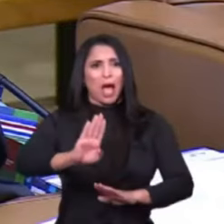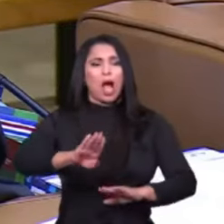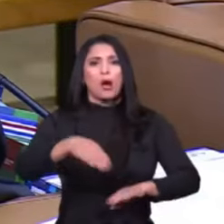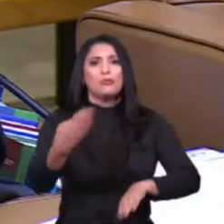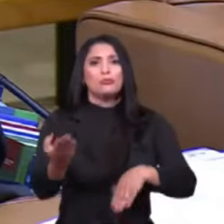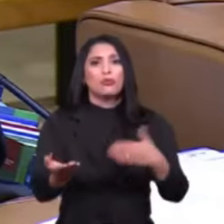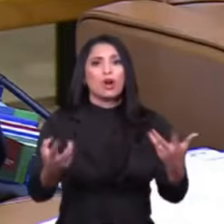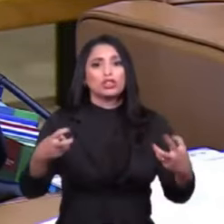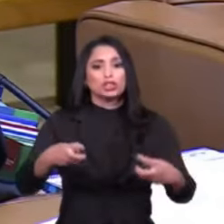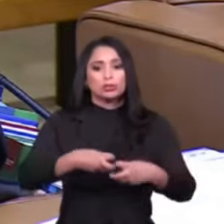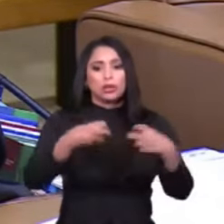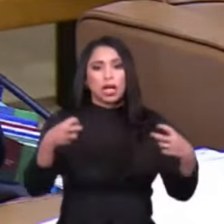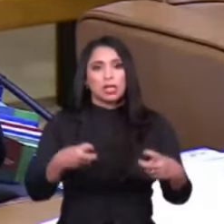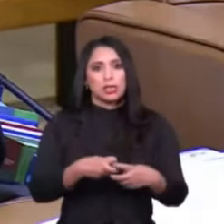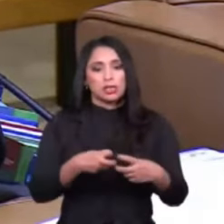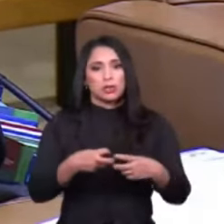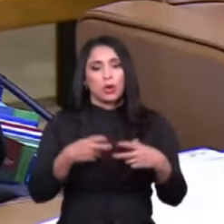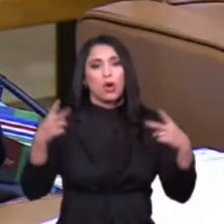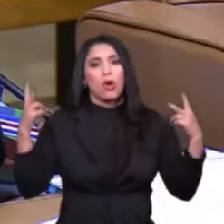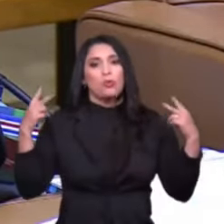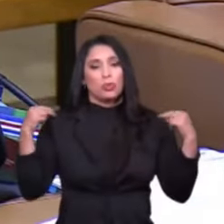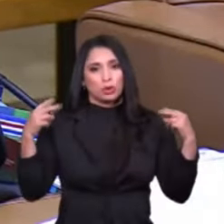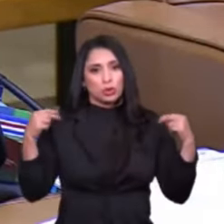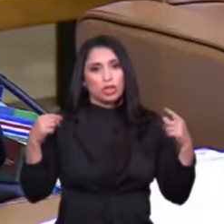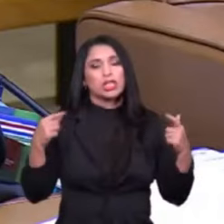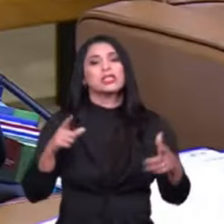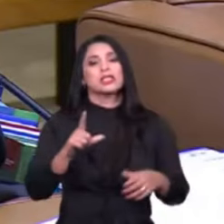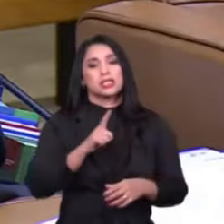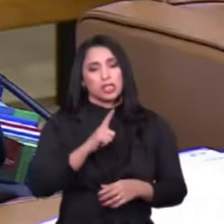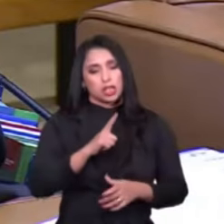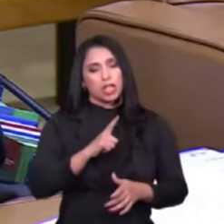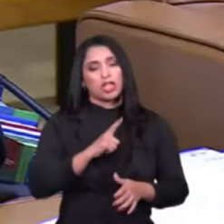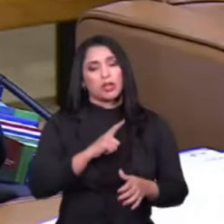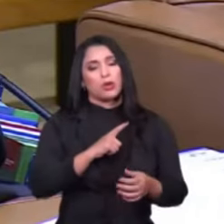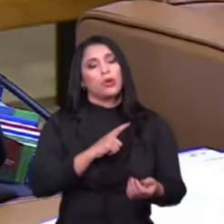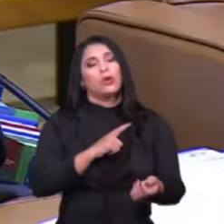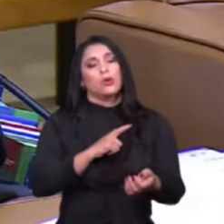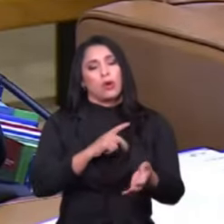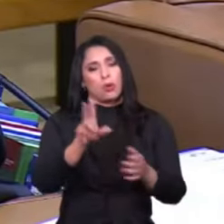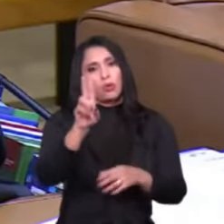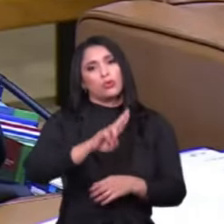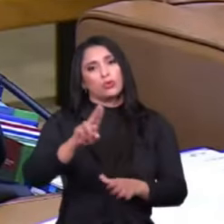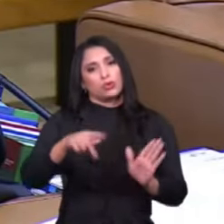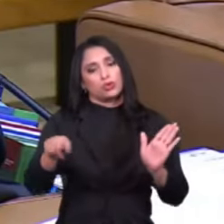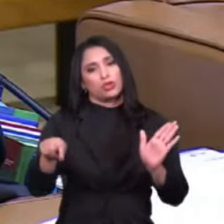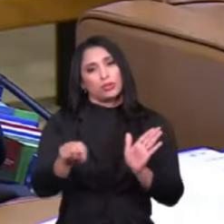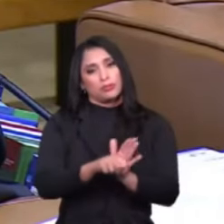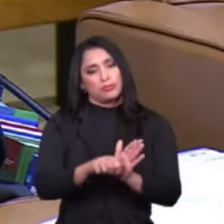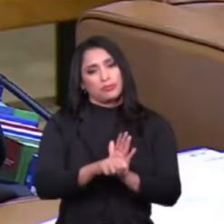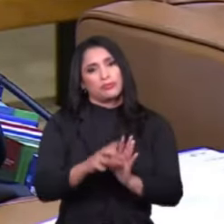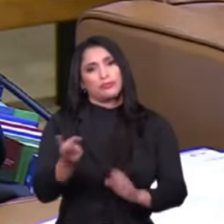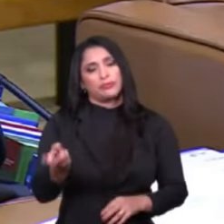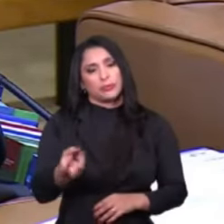trânsito envolvendo motoristas testados positivos como usuários de maconha.